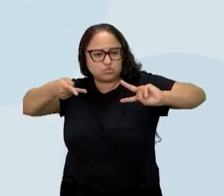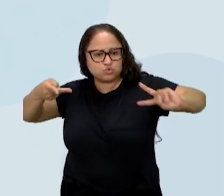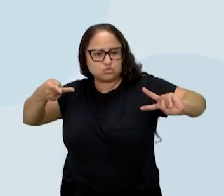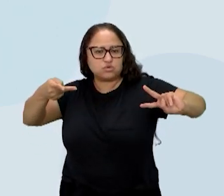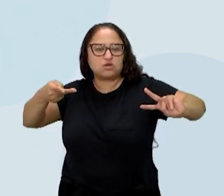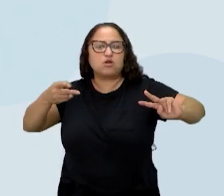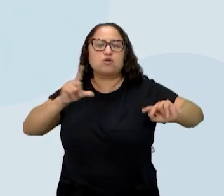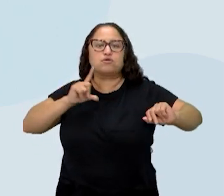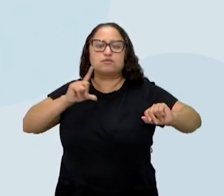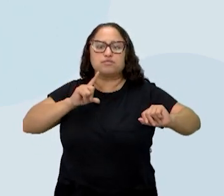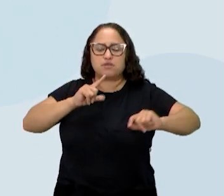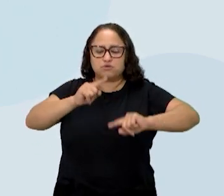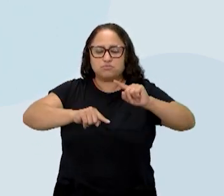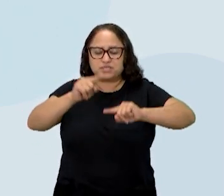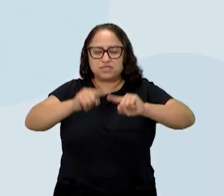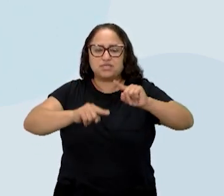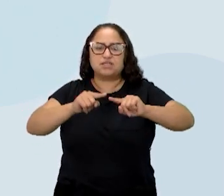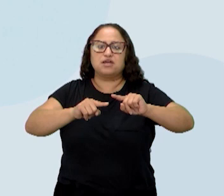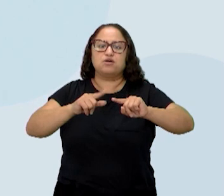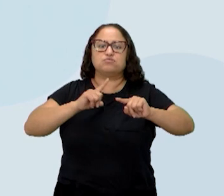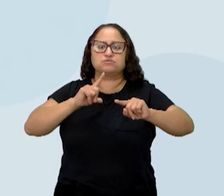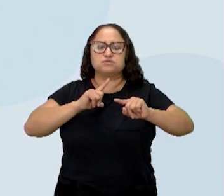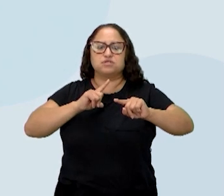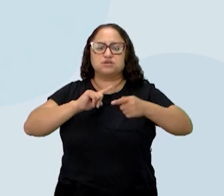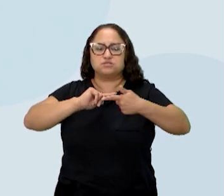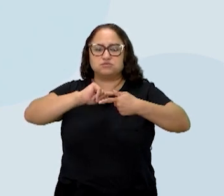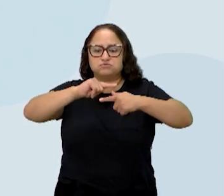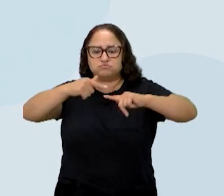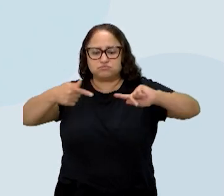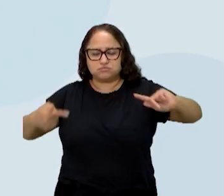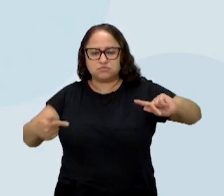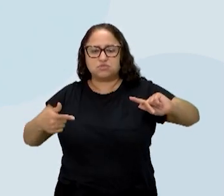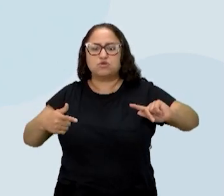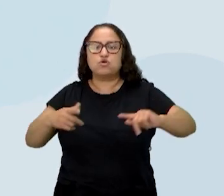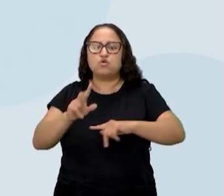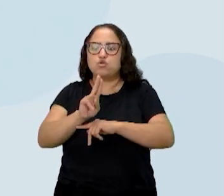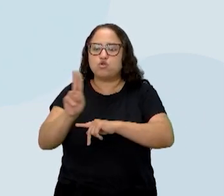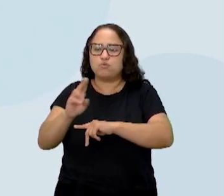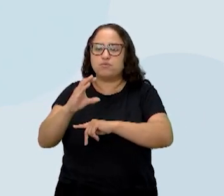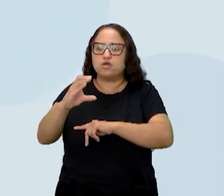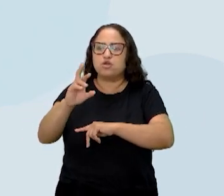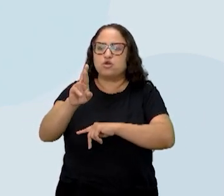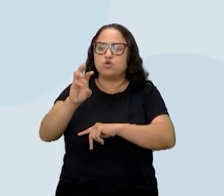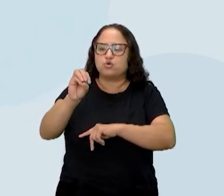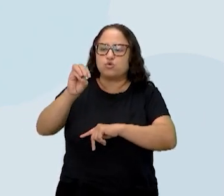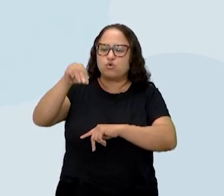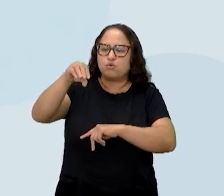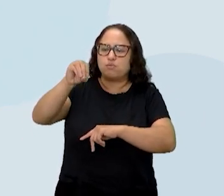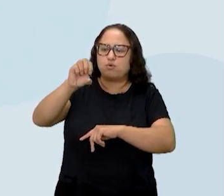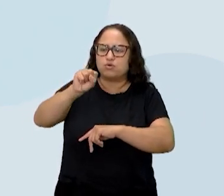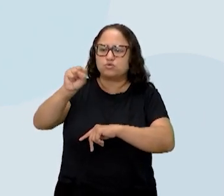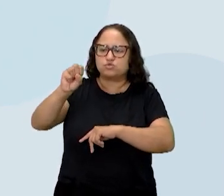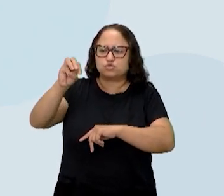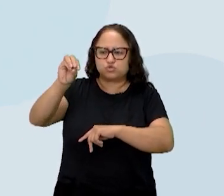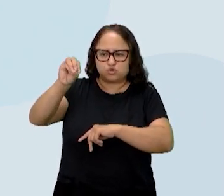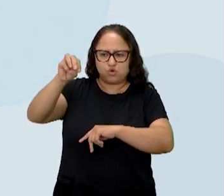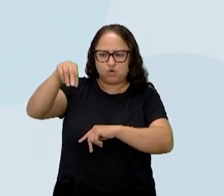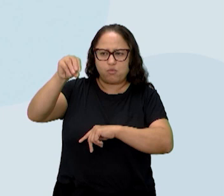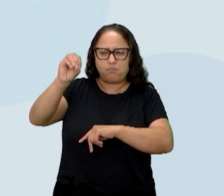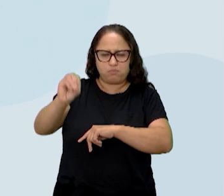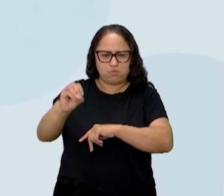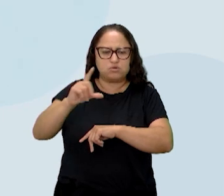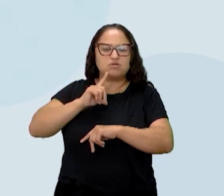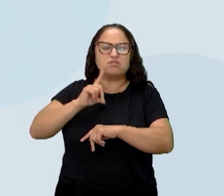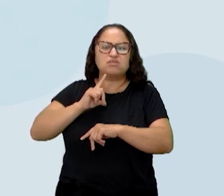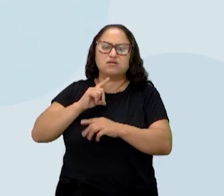material genético está espiralado, a gente chama de cromossomo. E aí esse DNA, então, ele tem uma